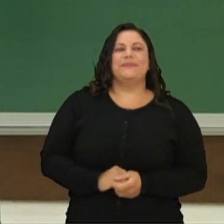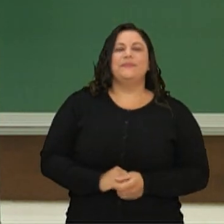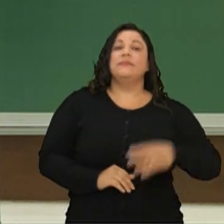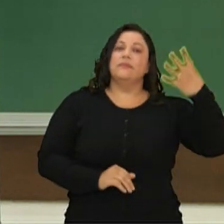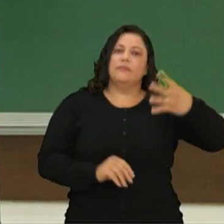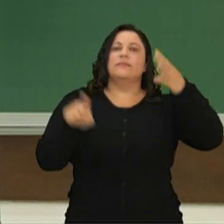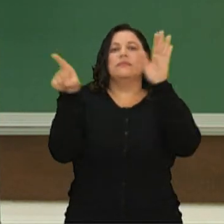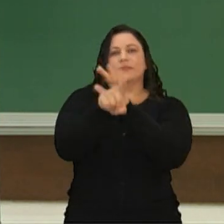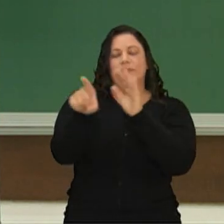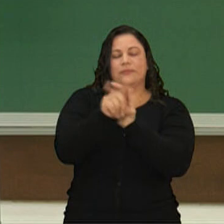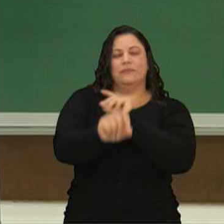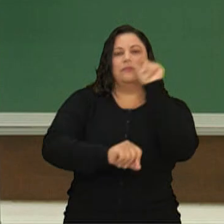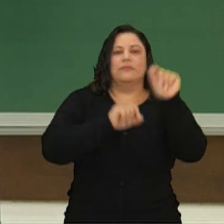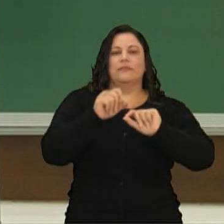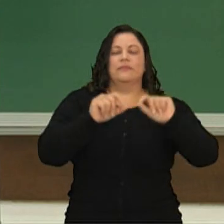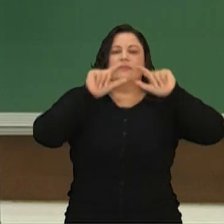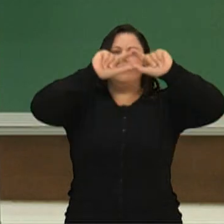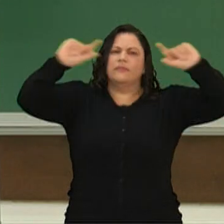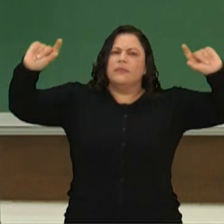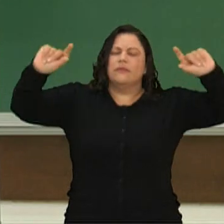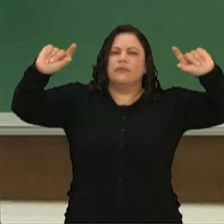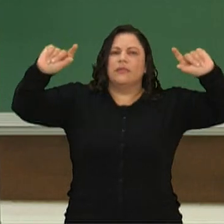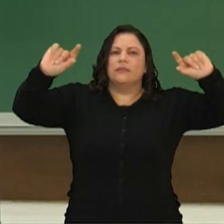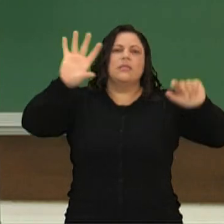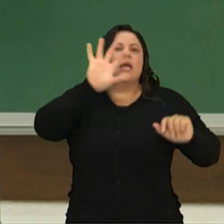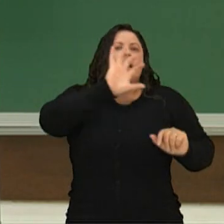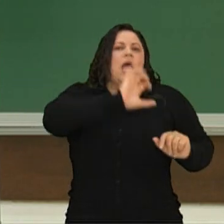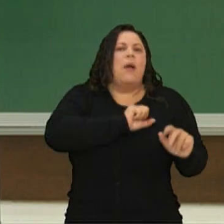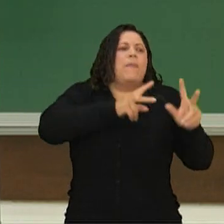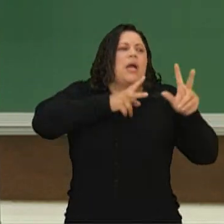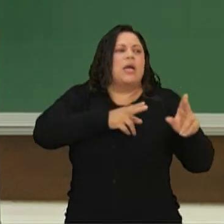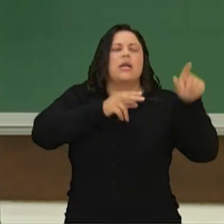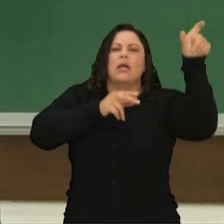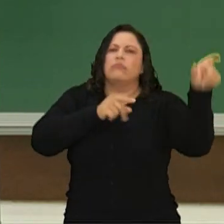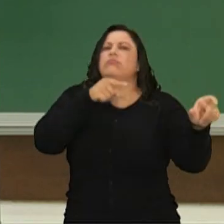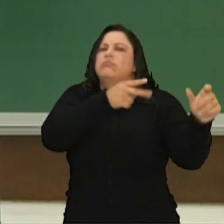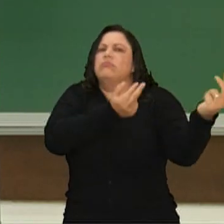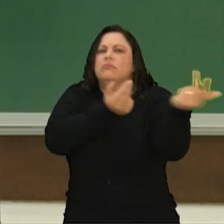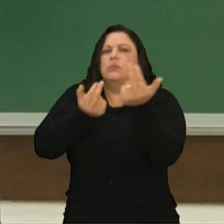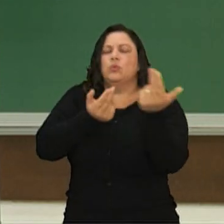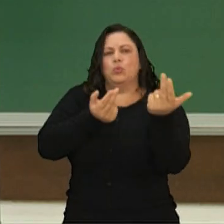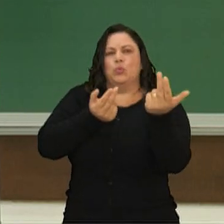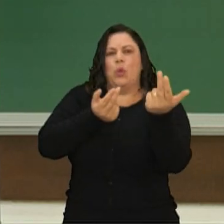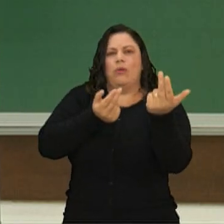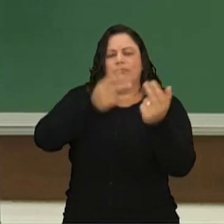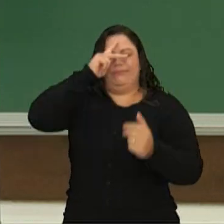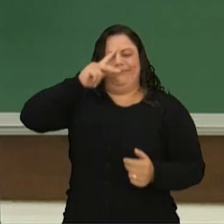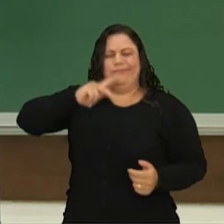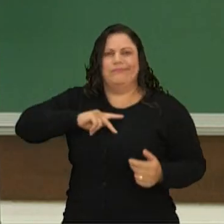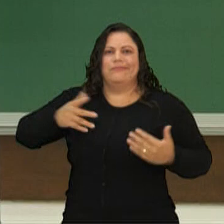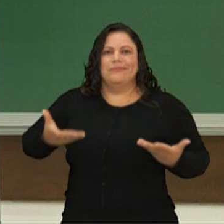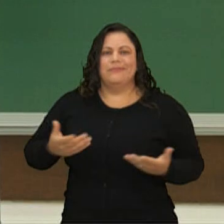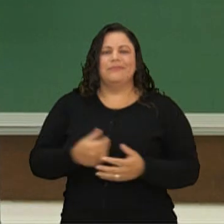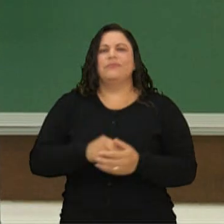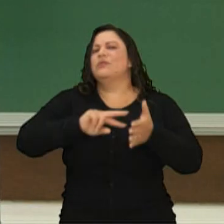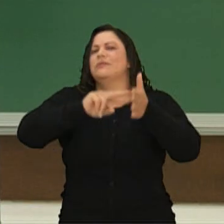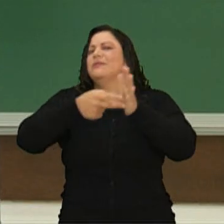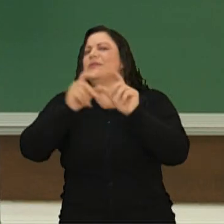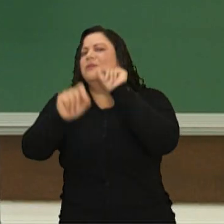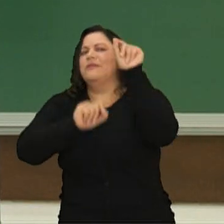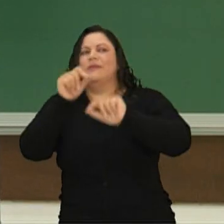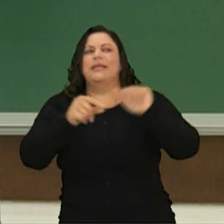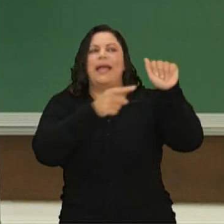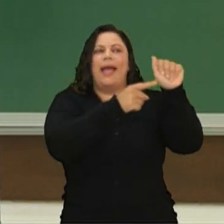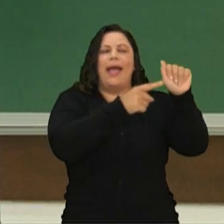A frase, amarás o teu próximo como a ti mesmo, significa, letra A, amarás somente as pessoas de sua